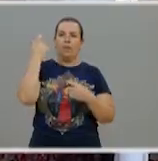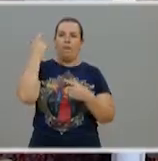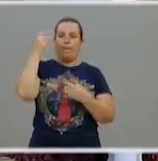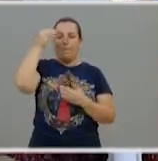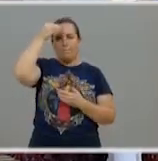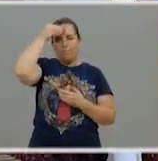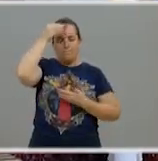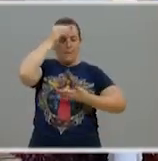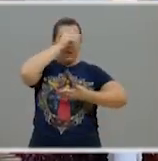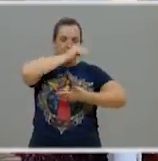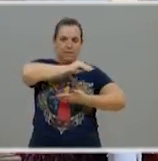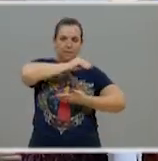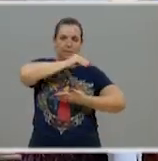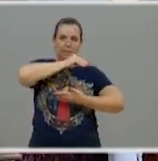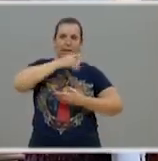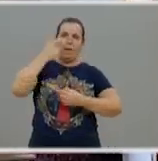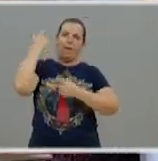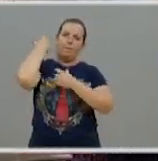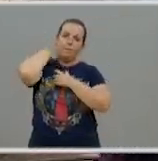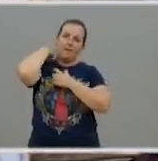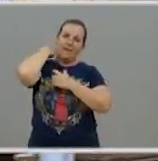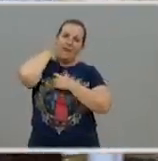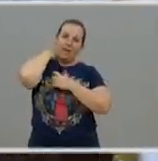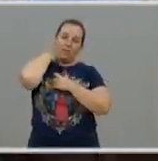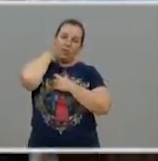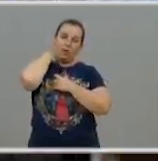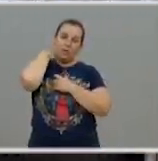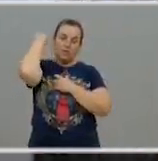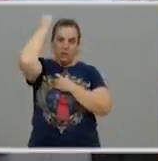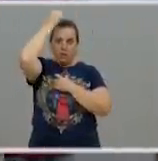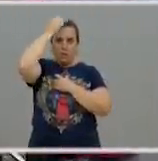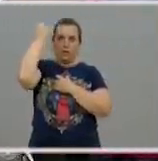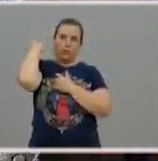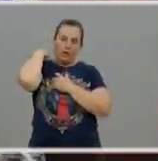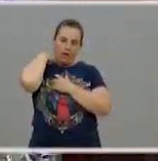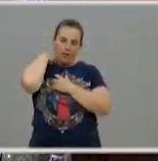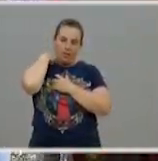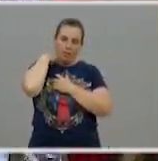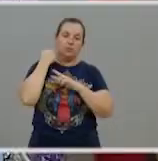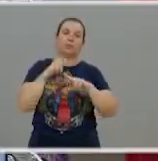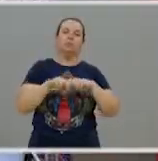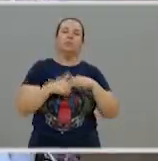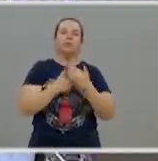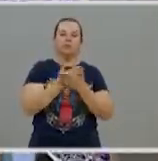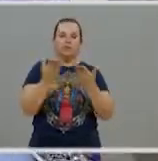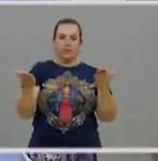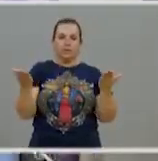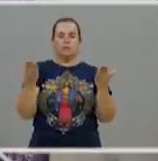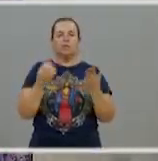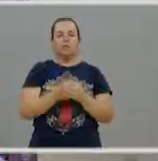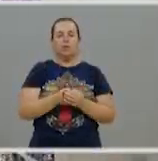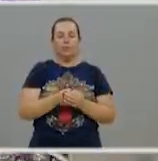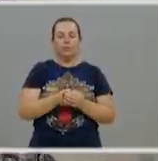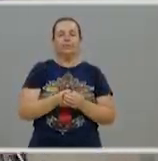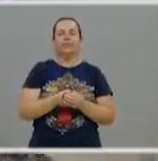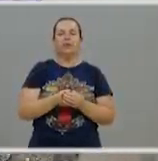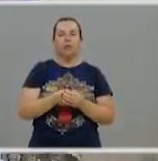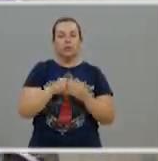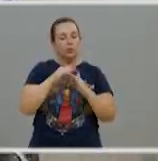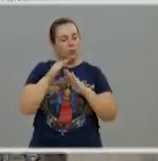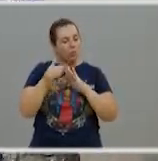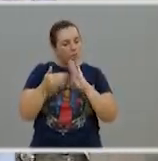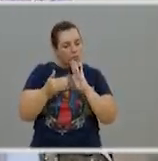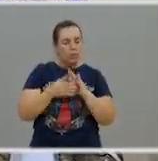Nossa Senhora do Carmo. Por isso, você que é associado e sabe a dificuldade que